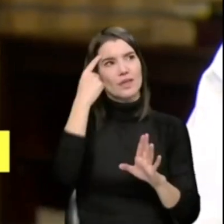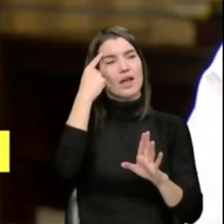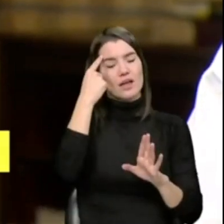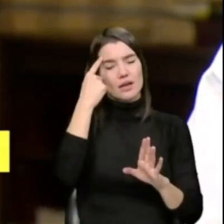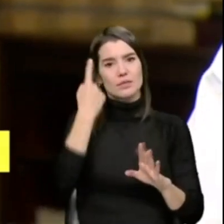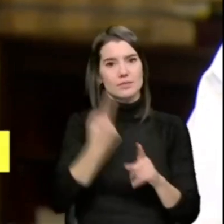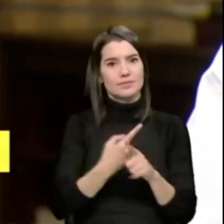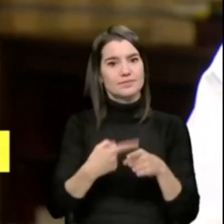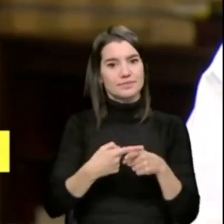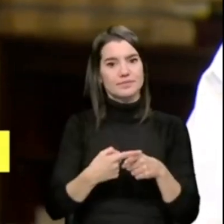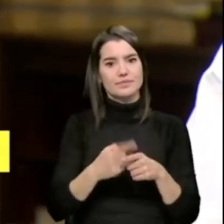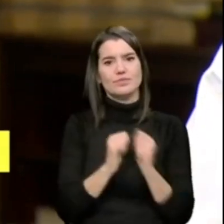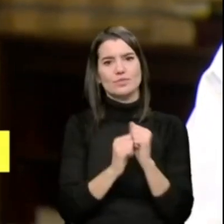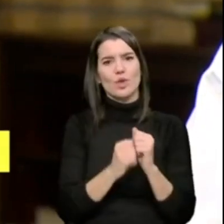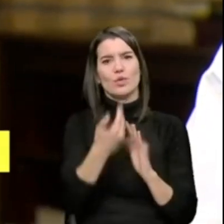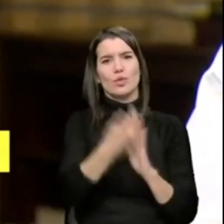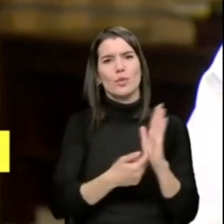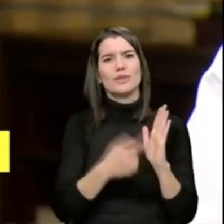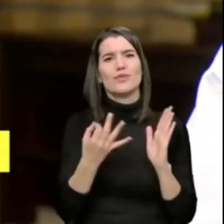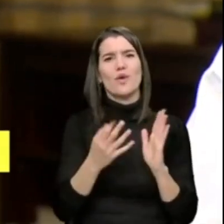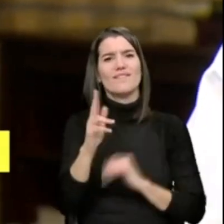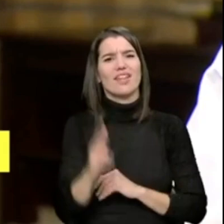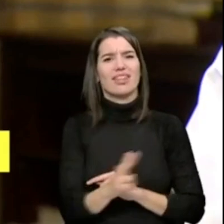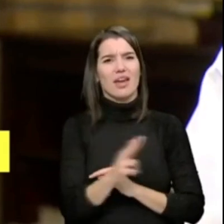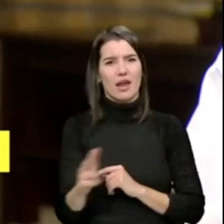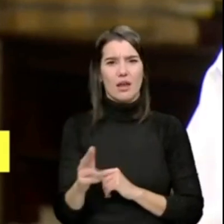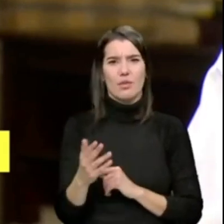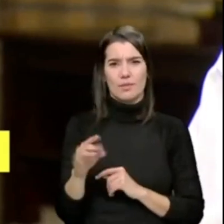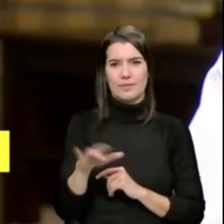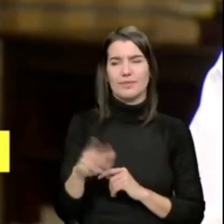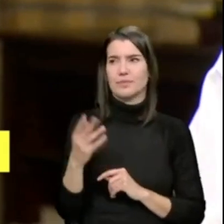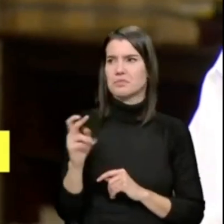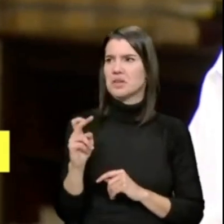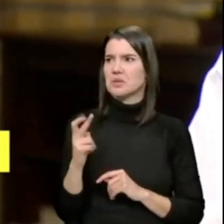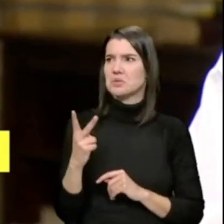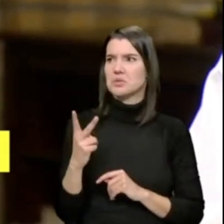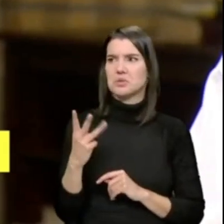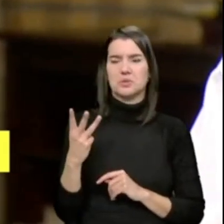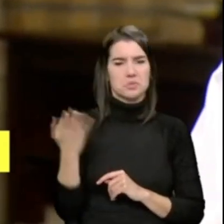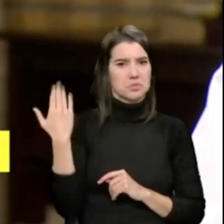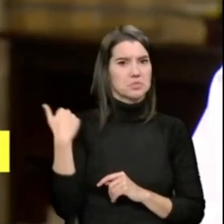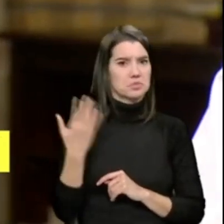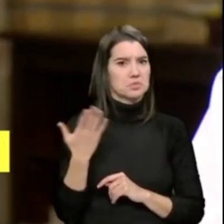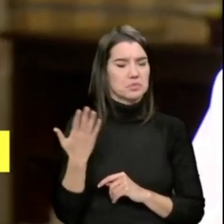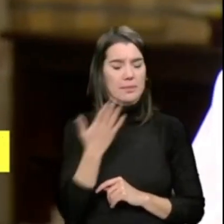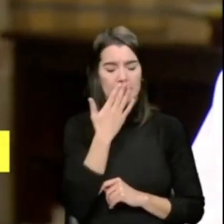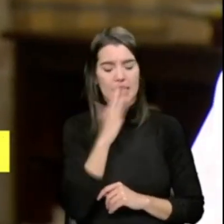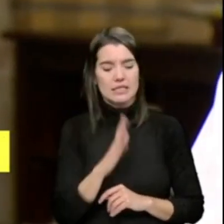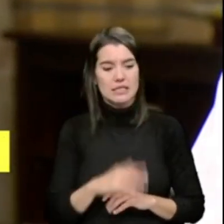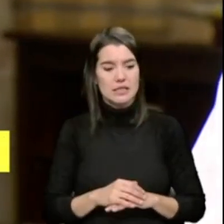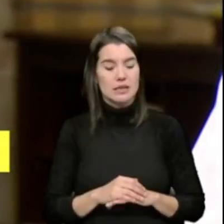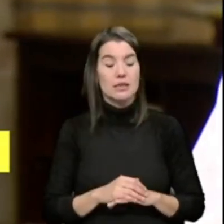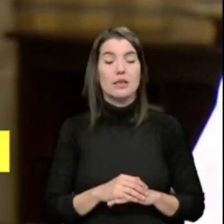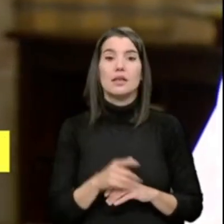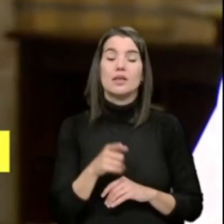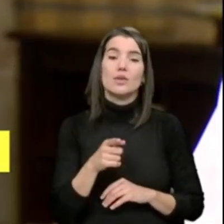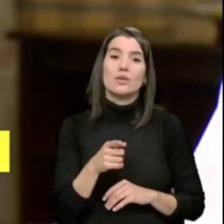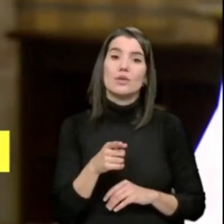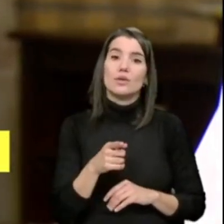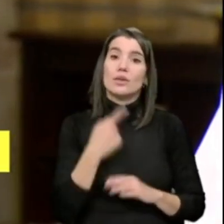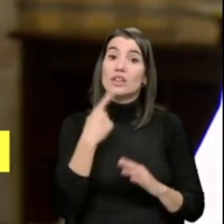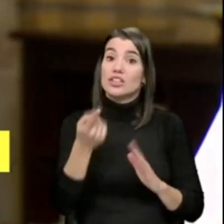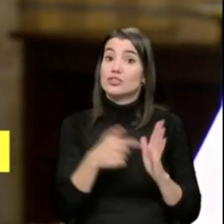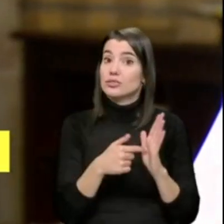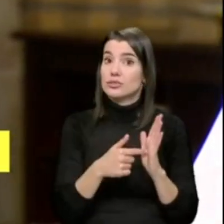documento passado pelo Vaticano há poucos anos, se não me engano, há 2 ou 3 anos, em que é